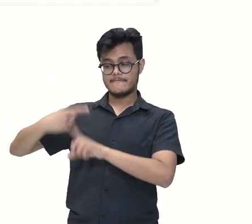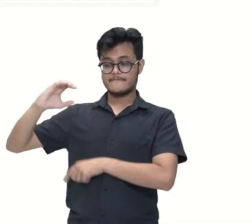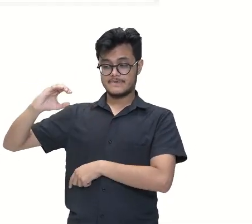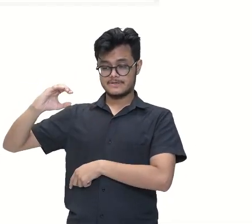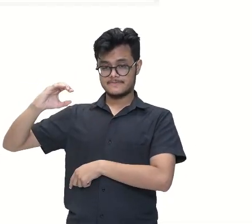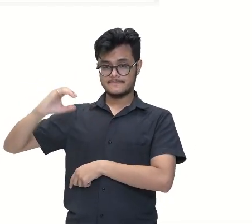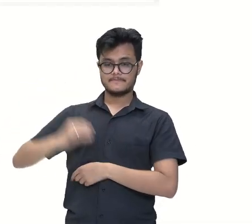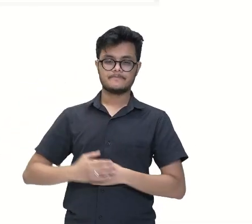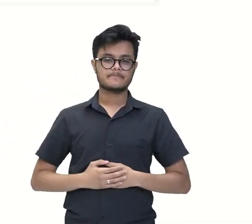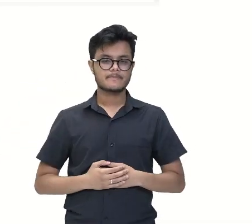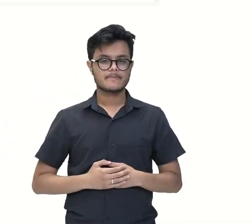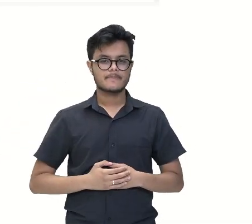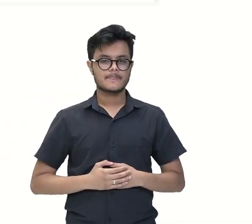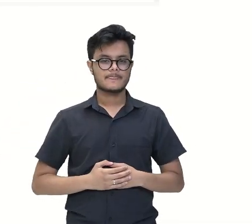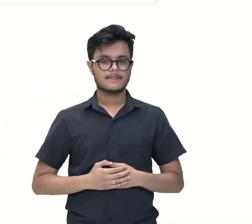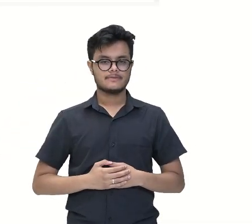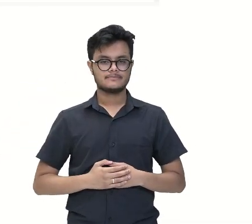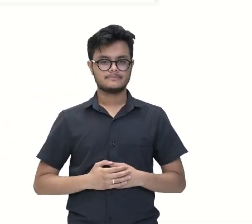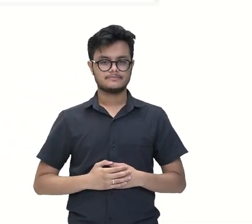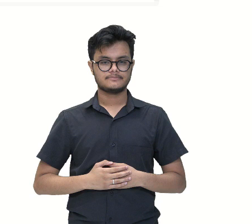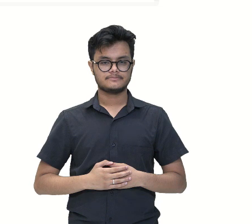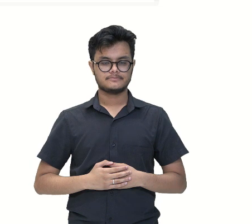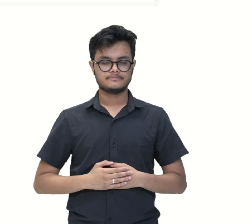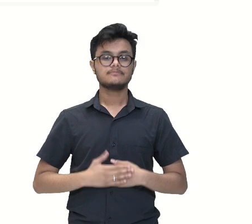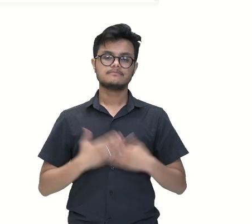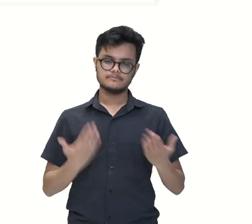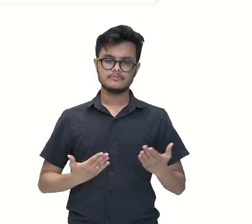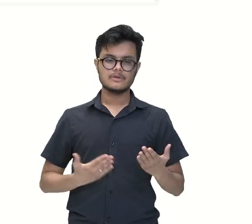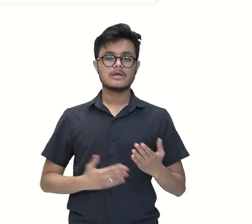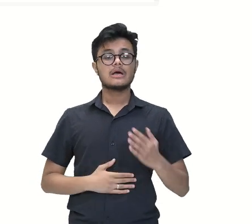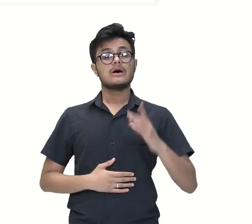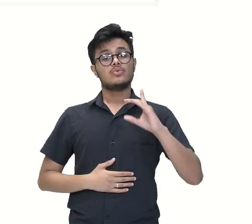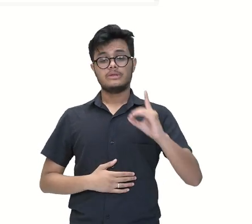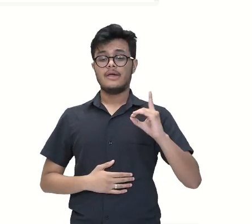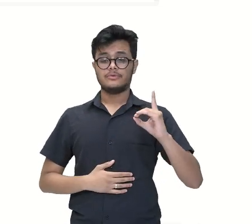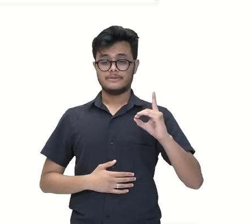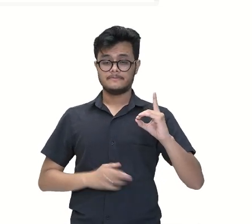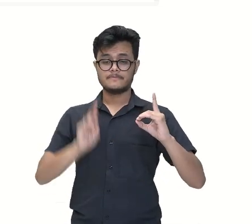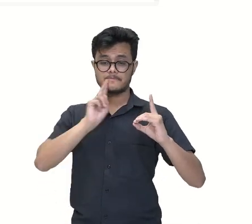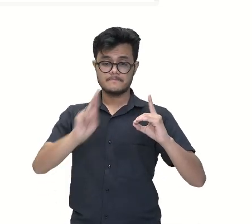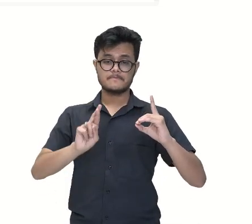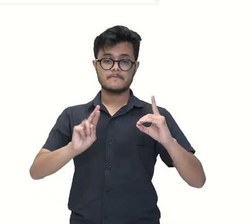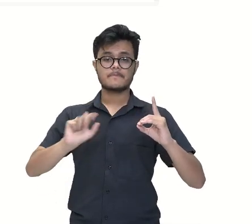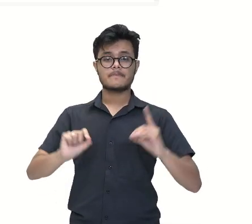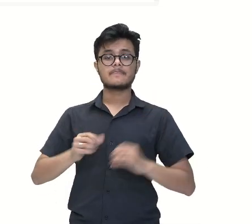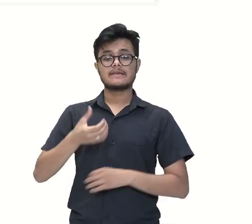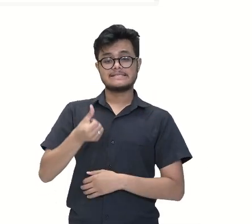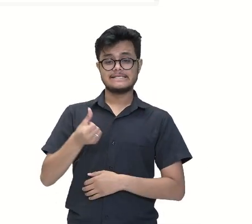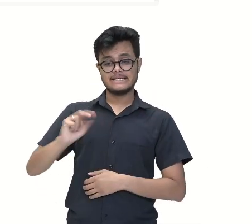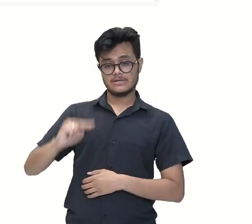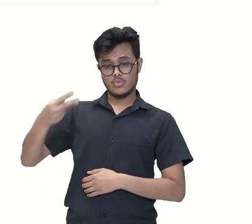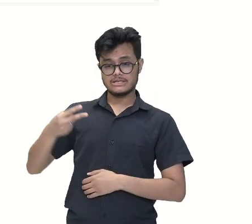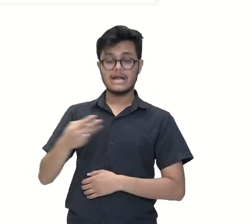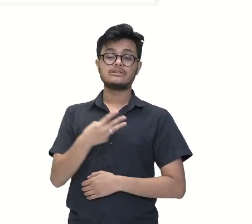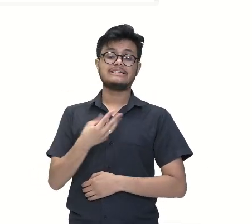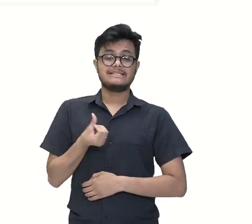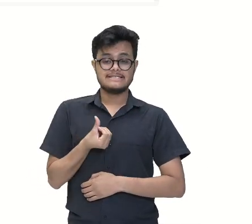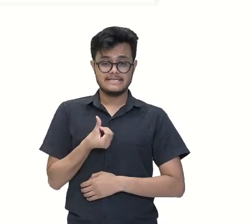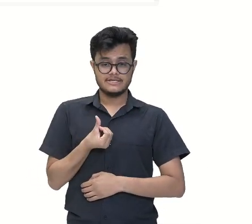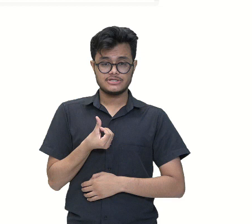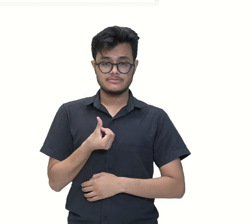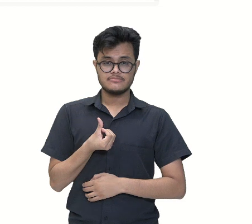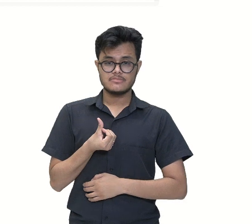Então nós temos aqui delta igual 6 ao quadrado, que vai dar